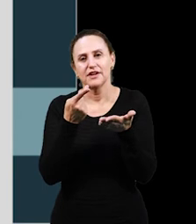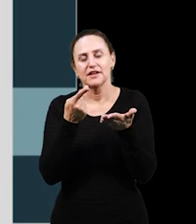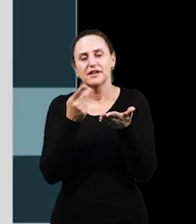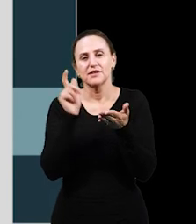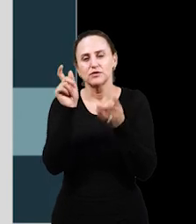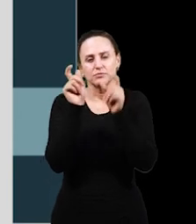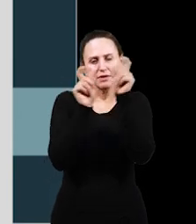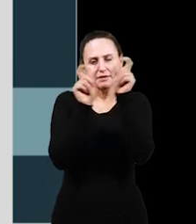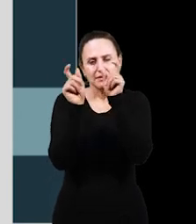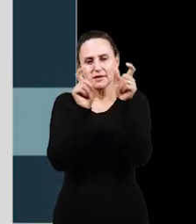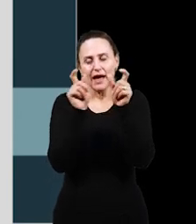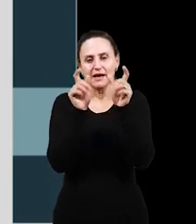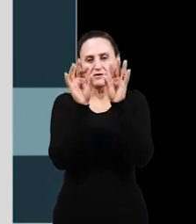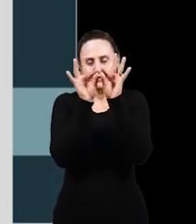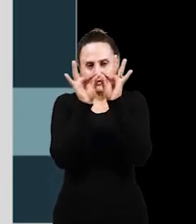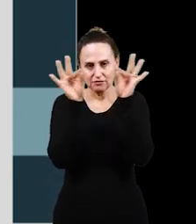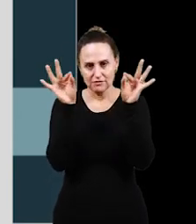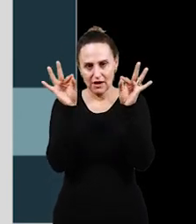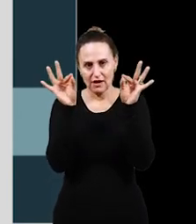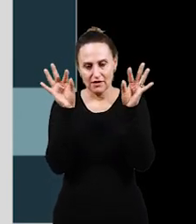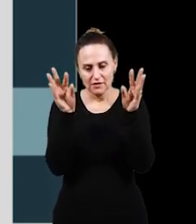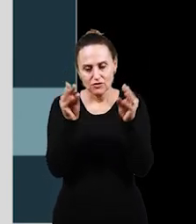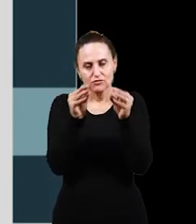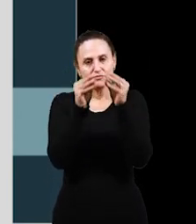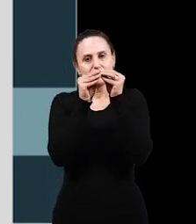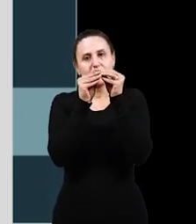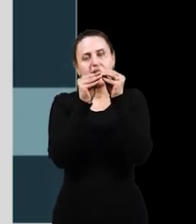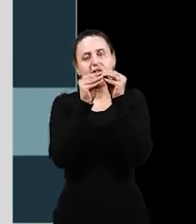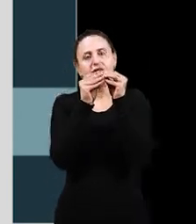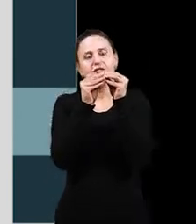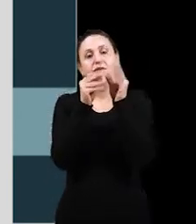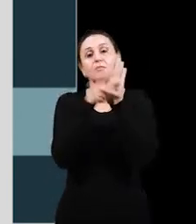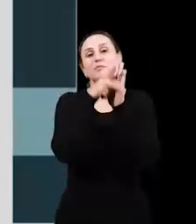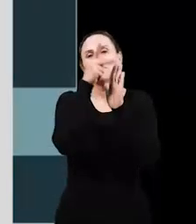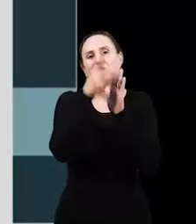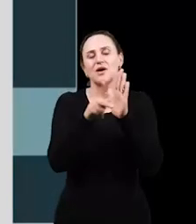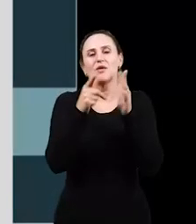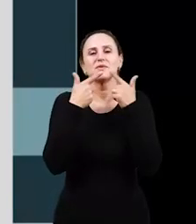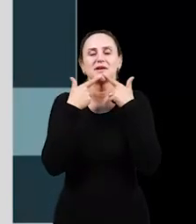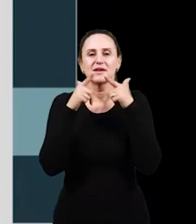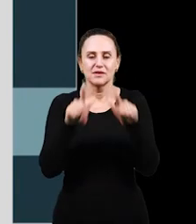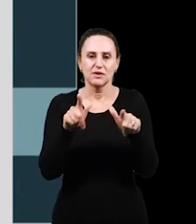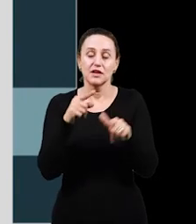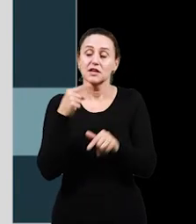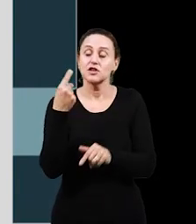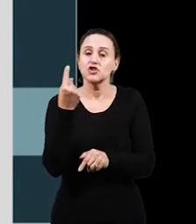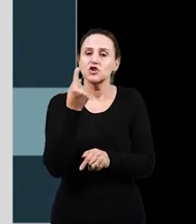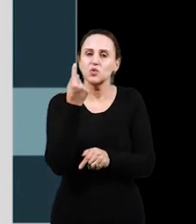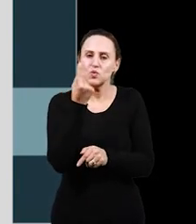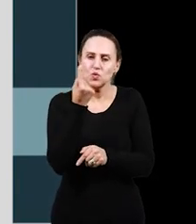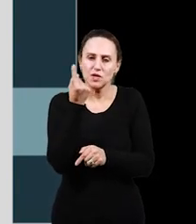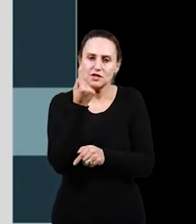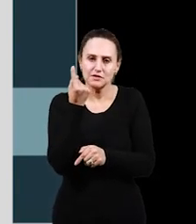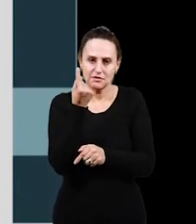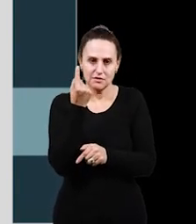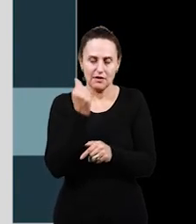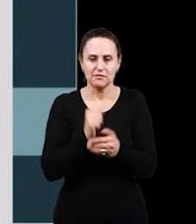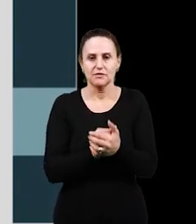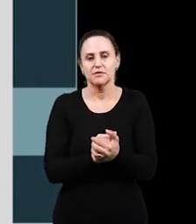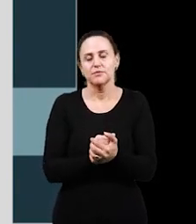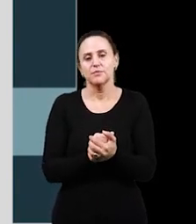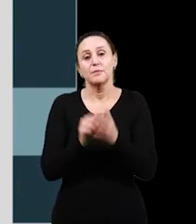formadas pela combinação de seus constituintes que por sua vez são formados por unidades de ordem inferior